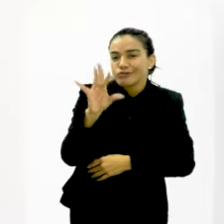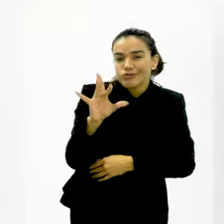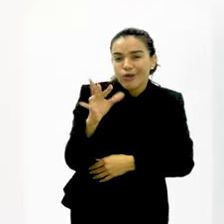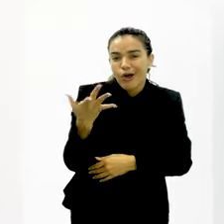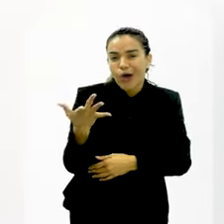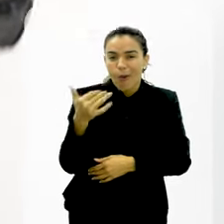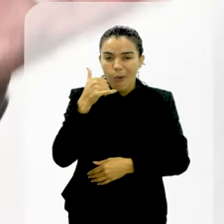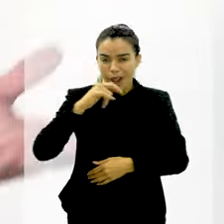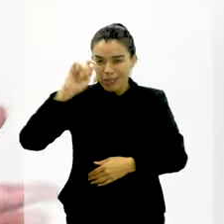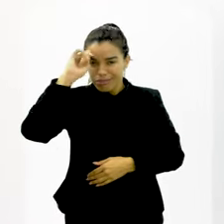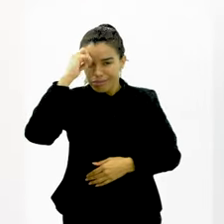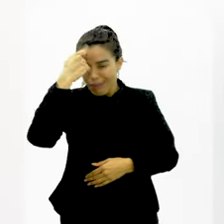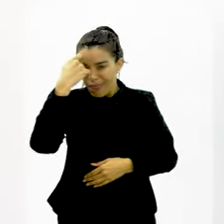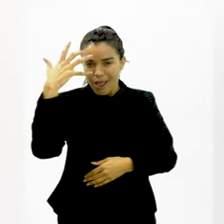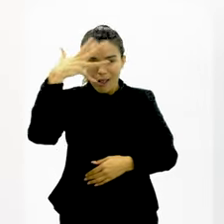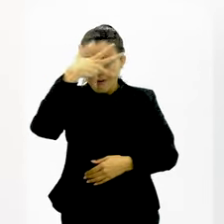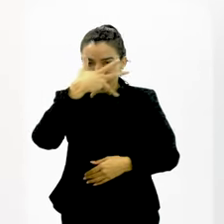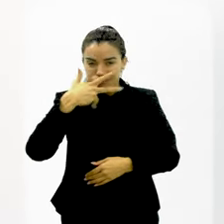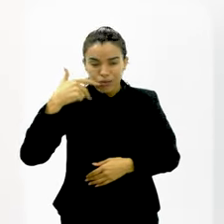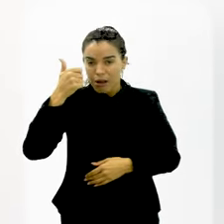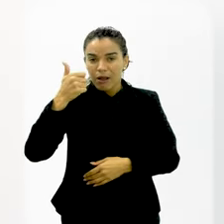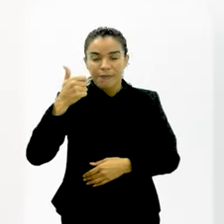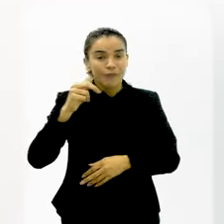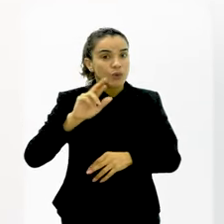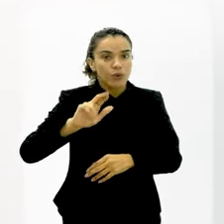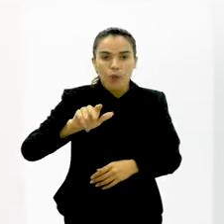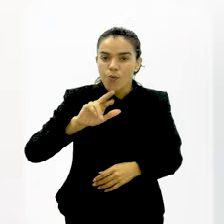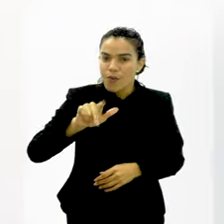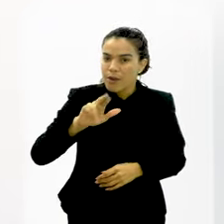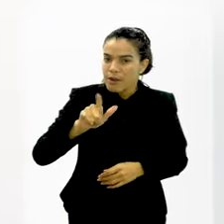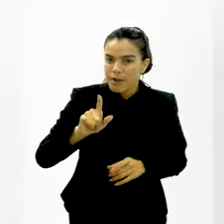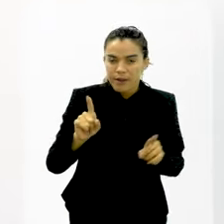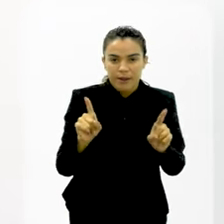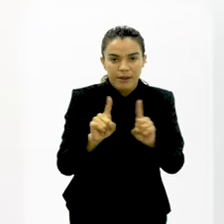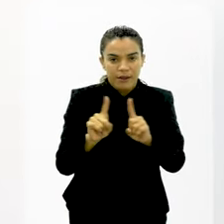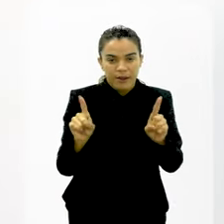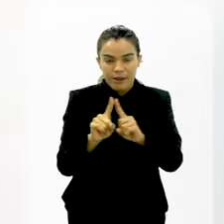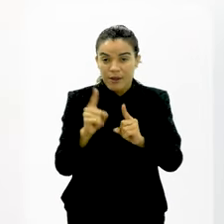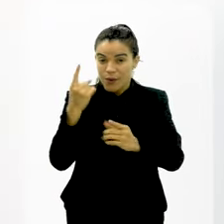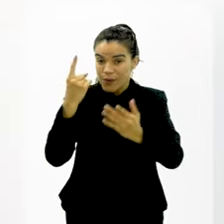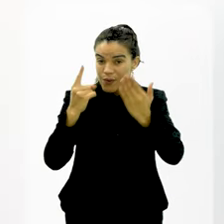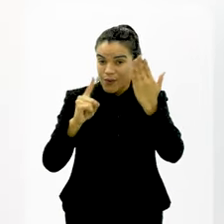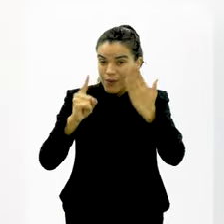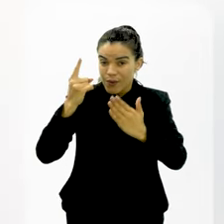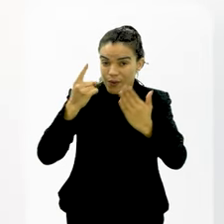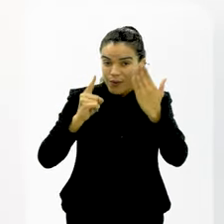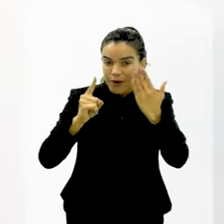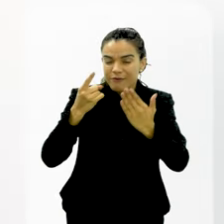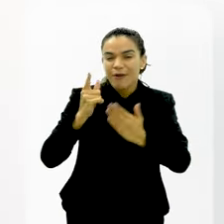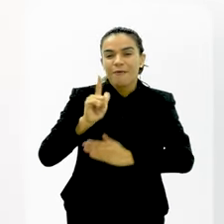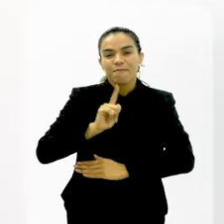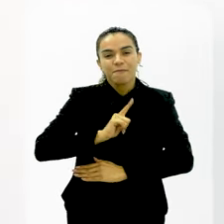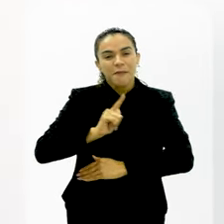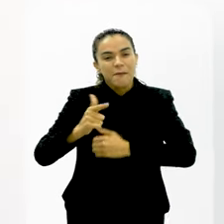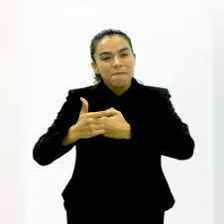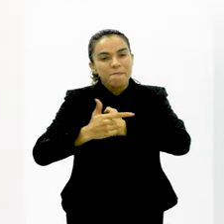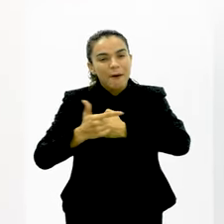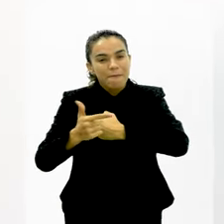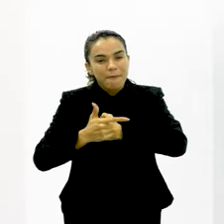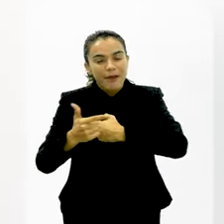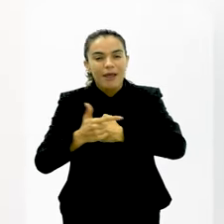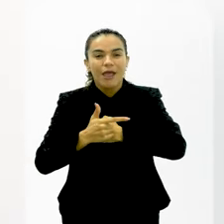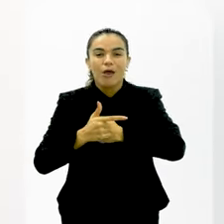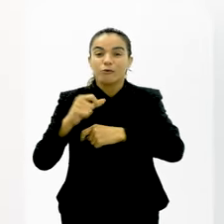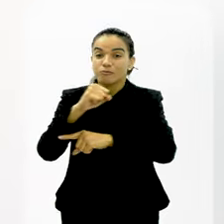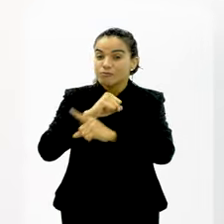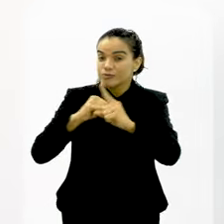apenas mulatas bonitas, né? E não é isso, né? Eu acho que o carnaval ele tem esse